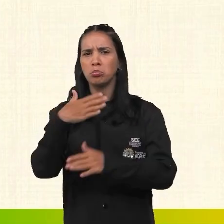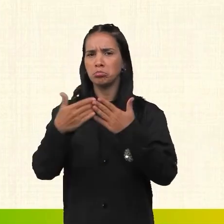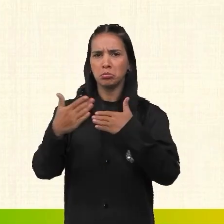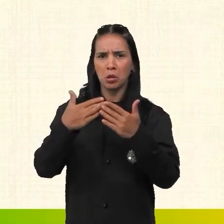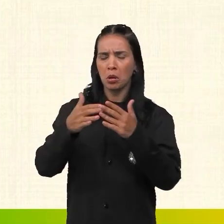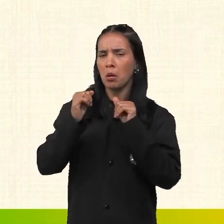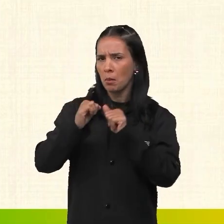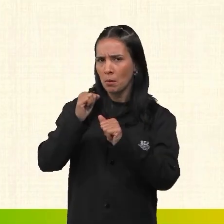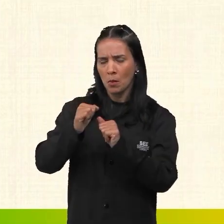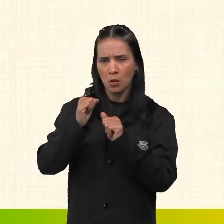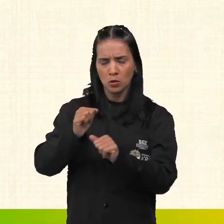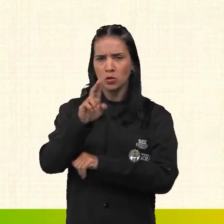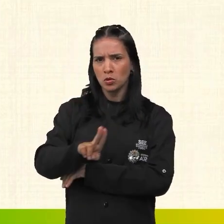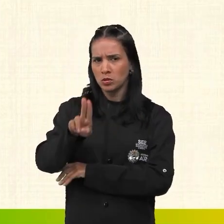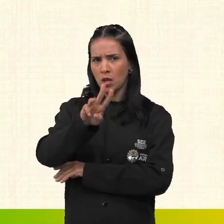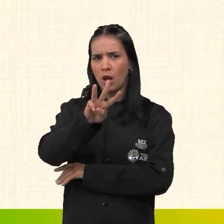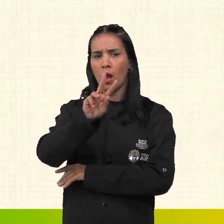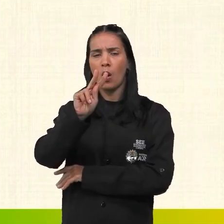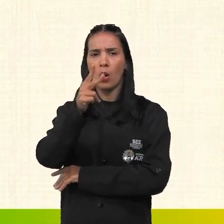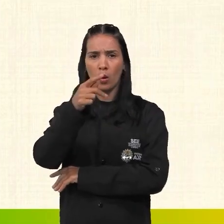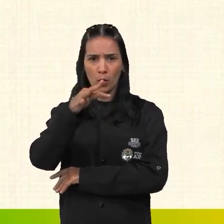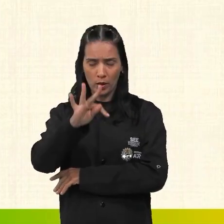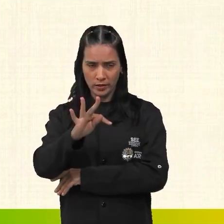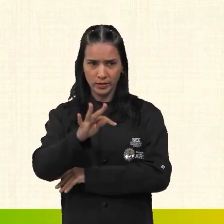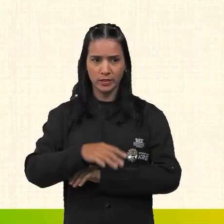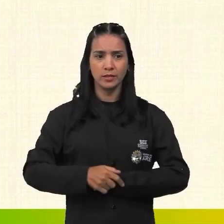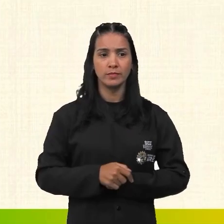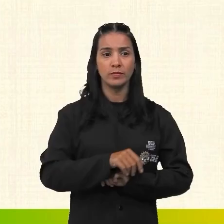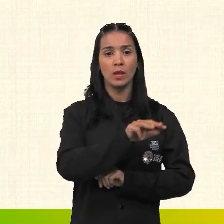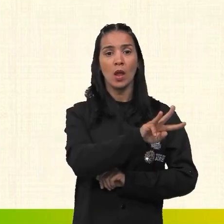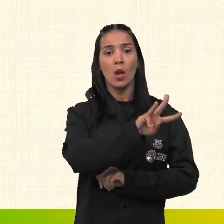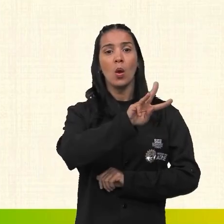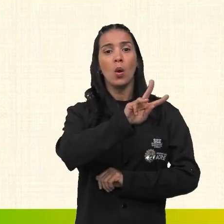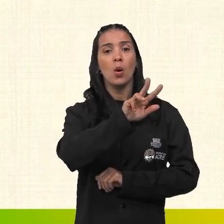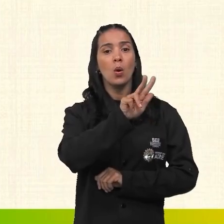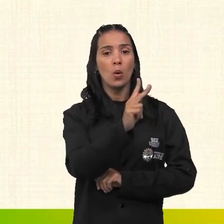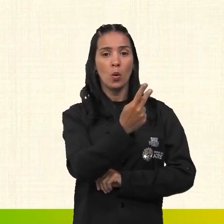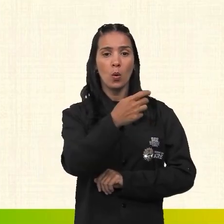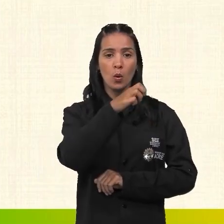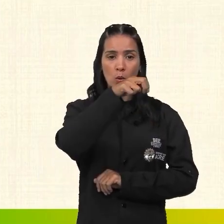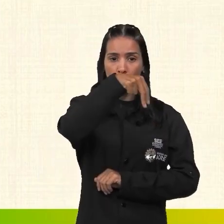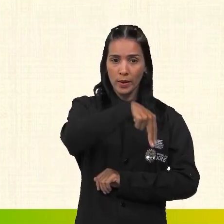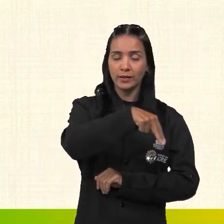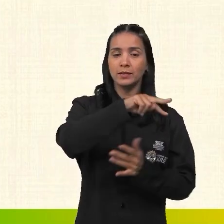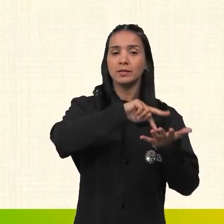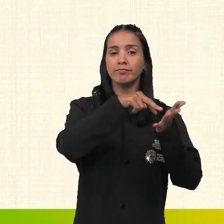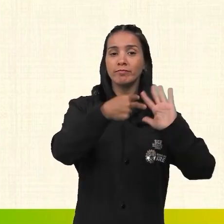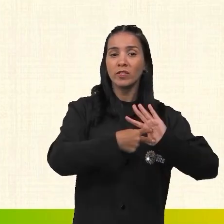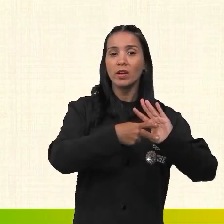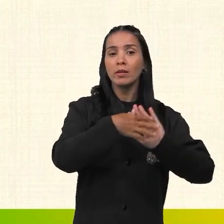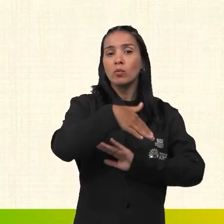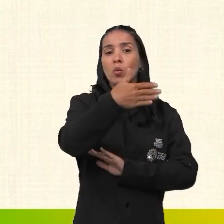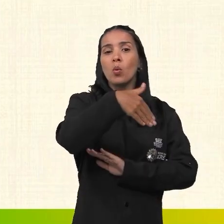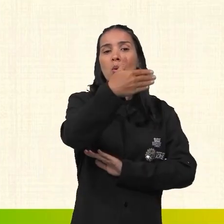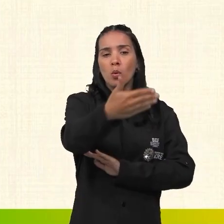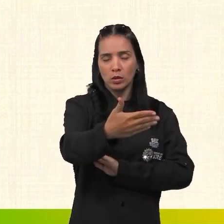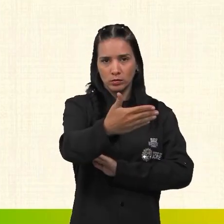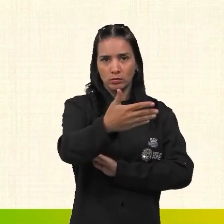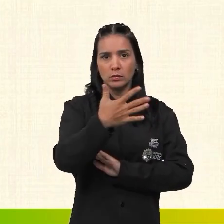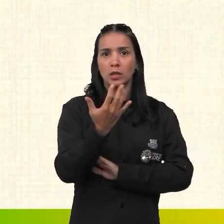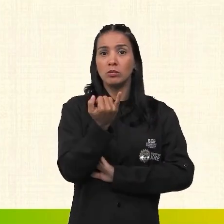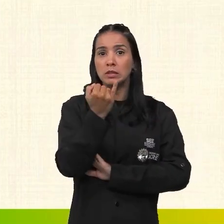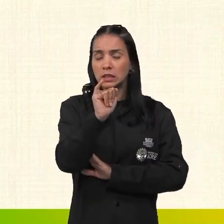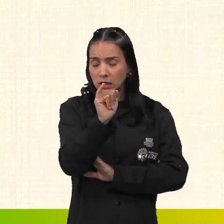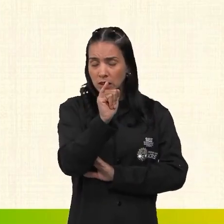what. O when significa quando e você vai utilizar para falar do tempo. Pode ser